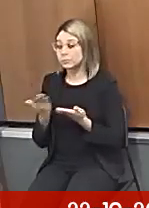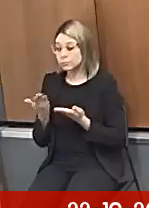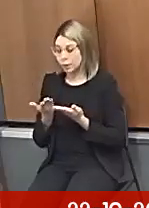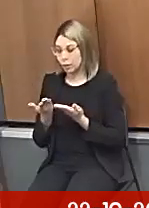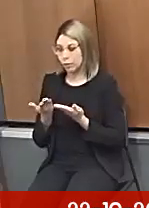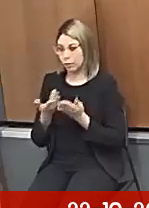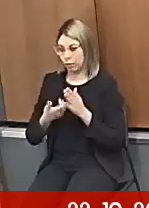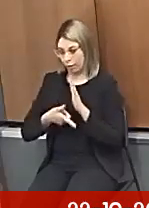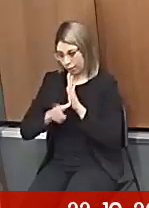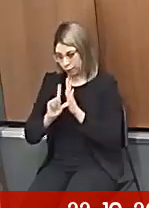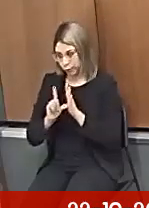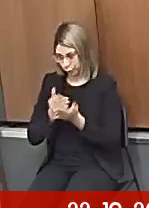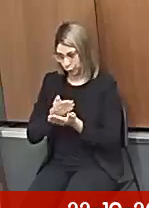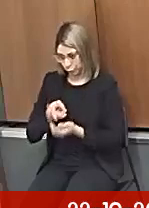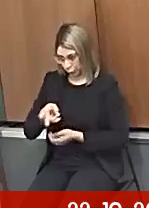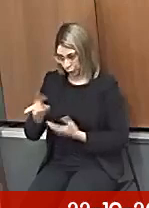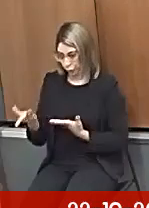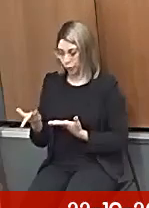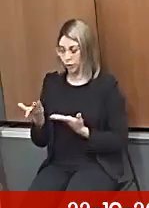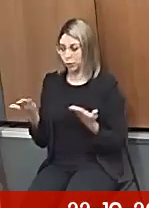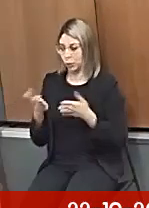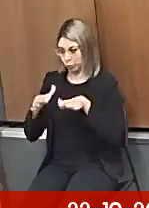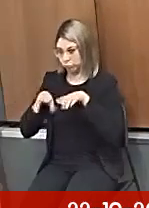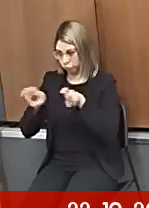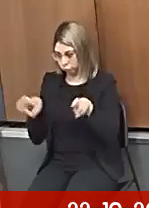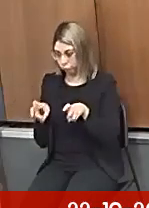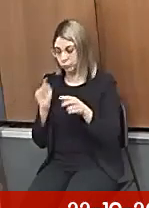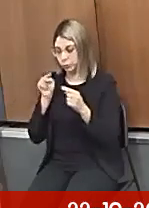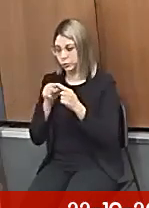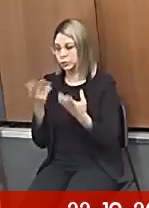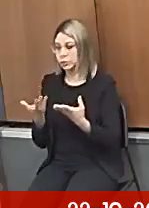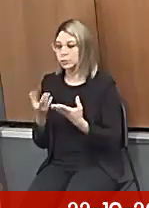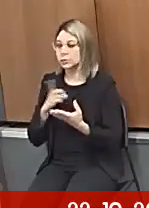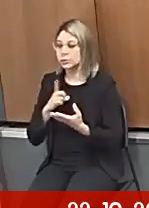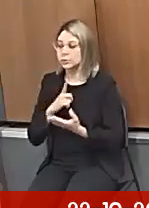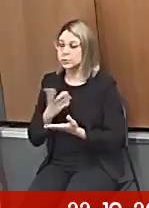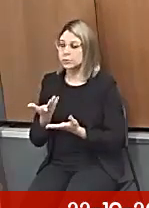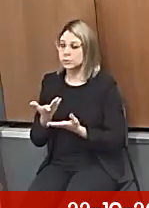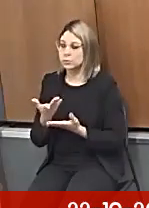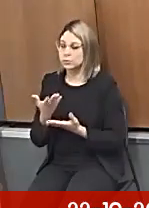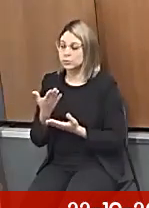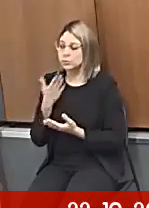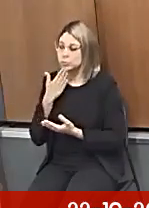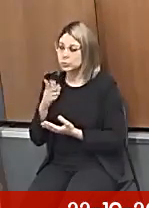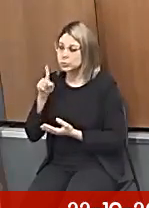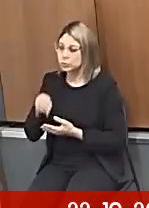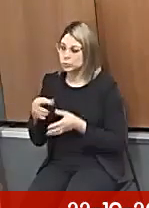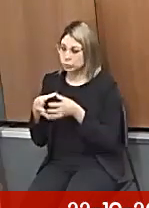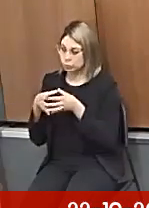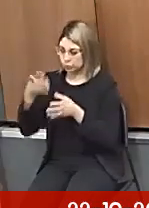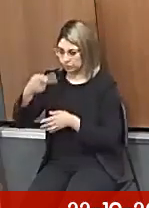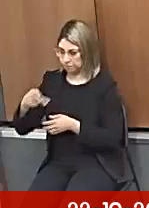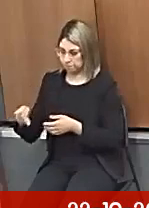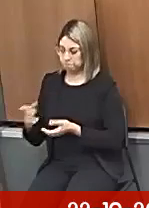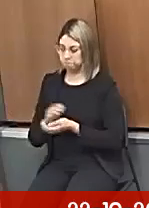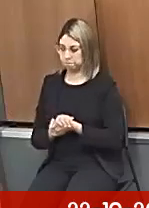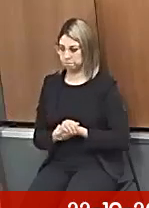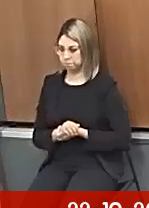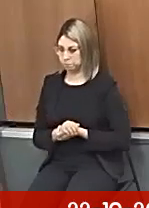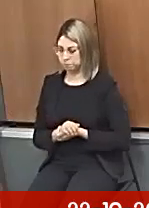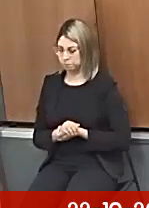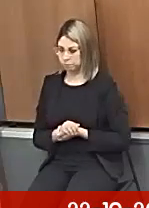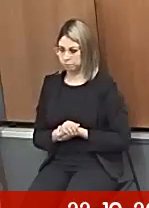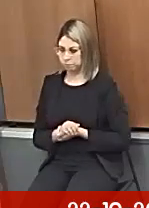audiência, terceira fase da ordem do dia, que compreende o recebimento e discussão e votação de proposição da comissão. Esses aqui são da